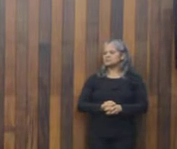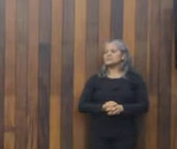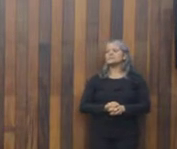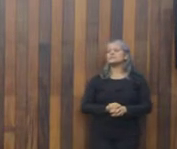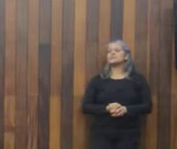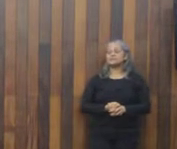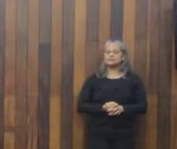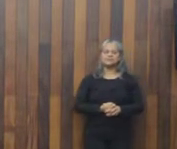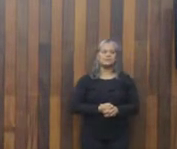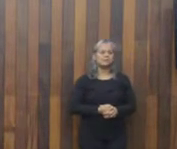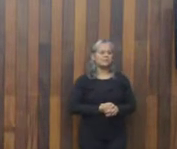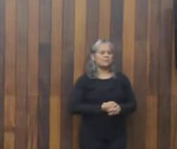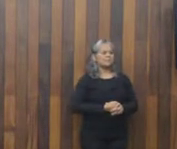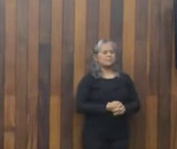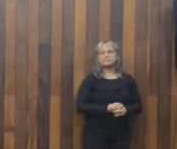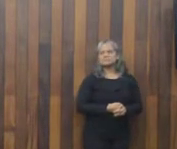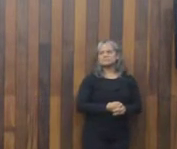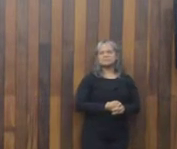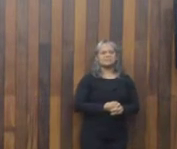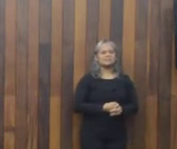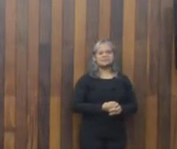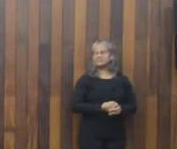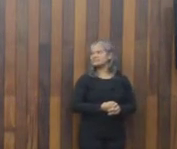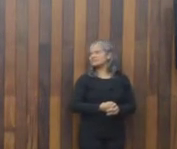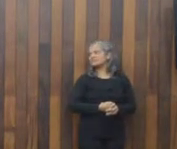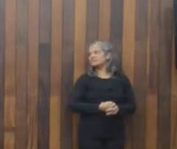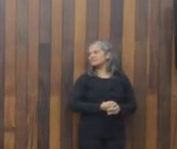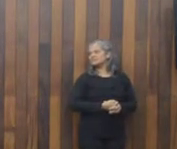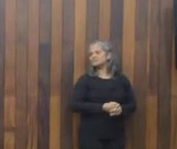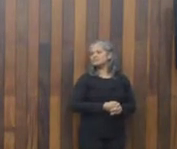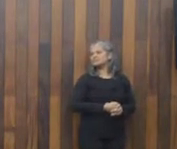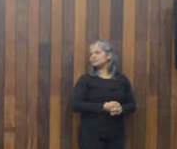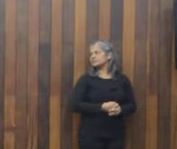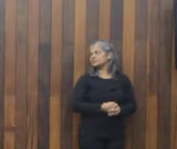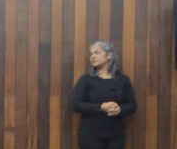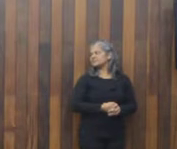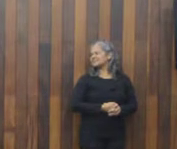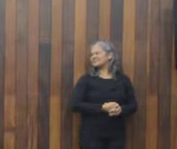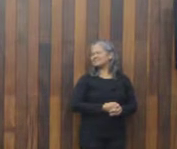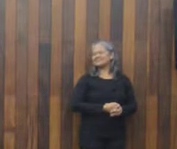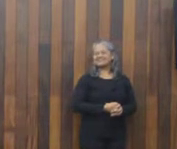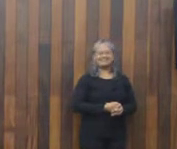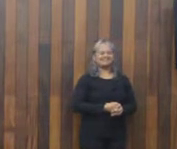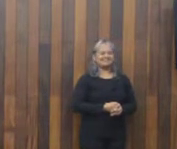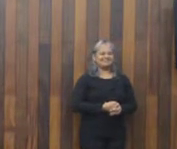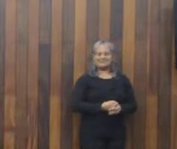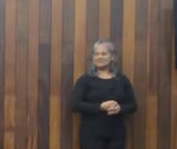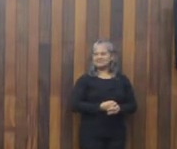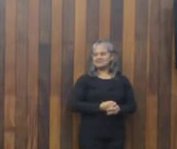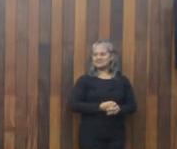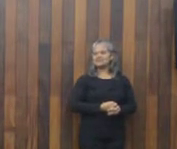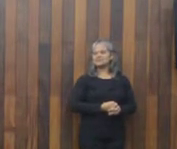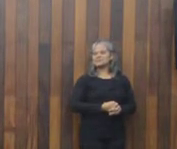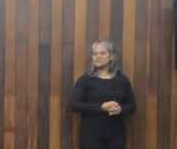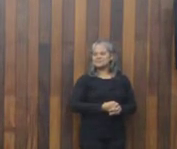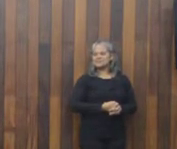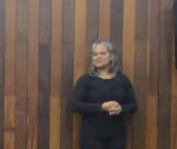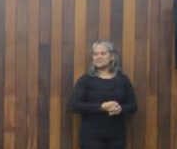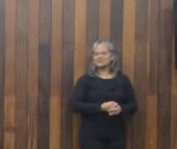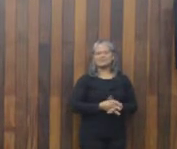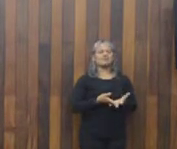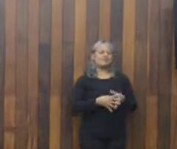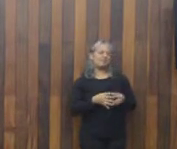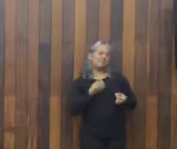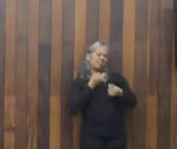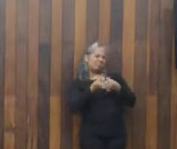Eu, antes já da Patrícia utilizar a tribuna, eu não vou fazer nenhum discurso não, porque a noite